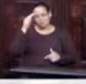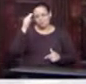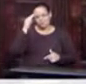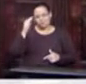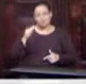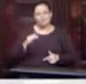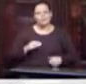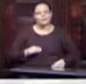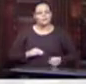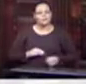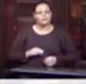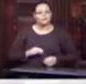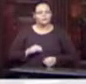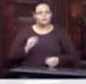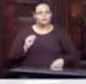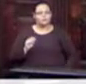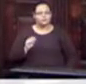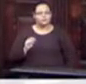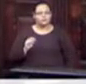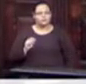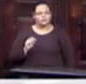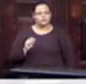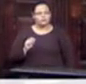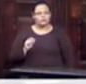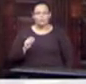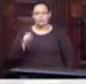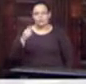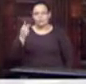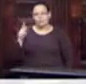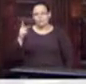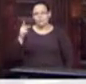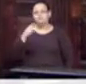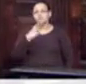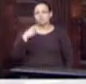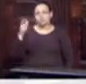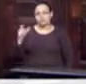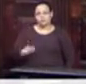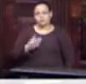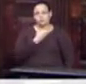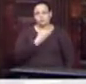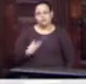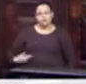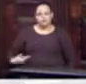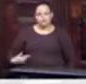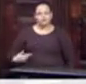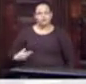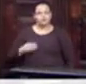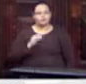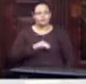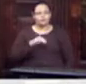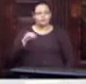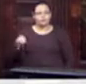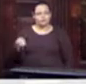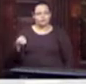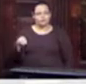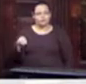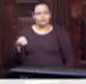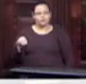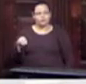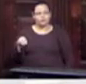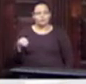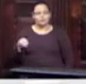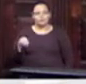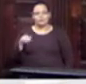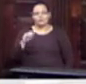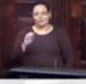mas que corrobora a pretensão do governo de transferir para a